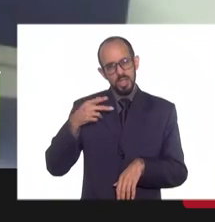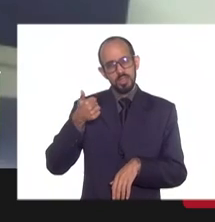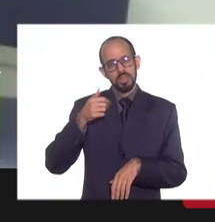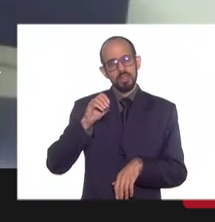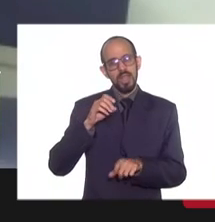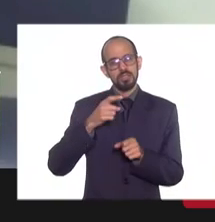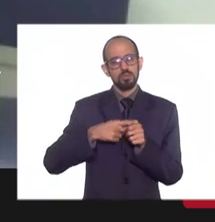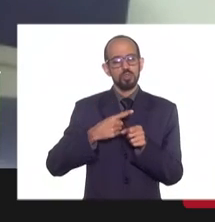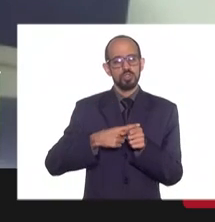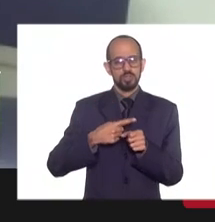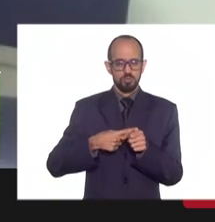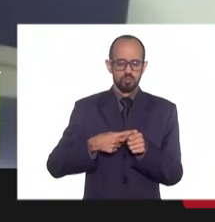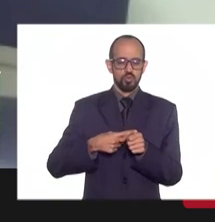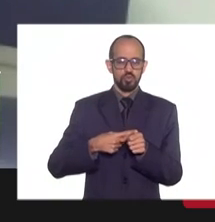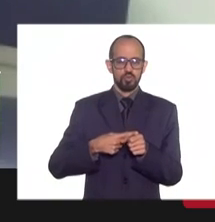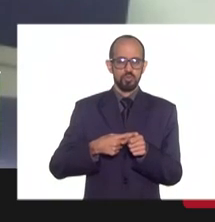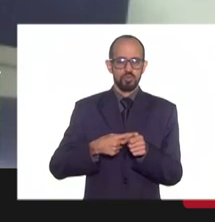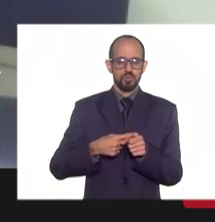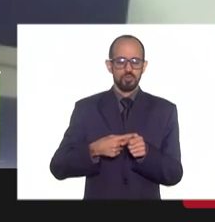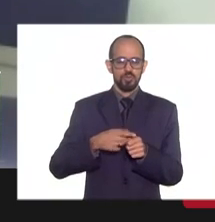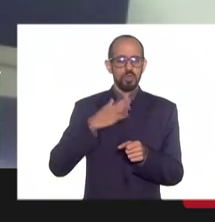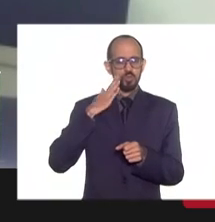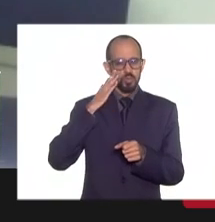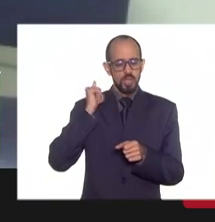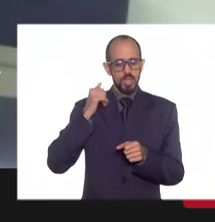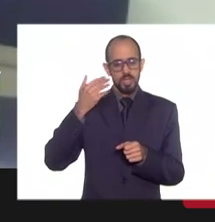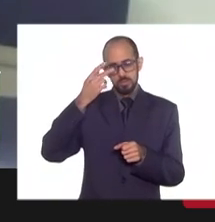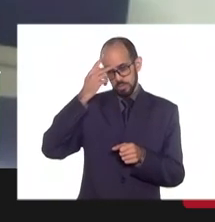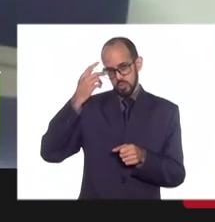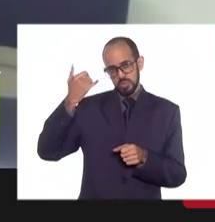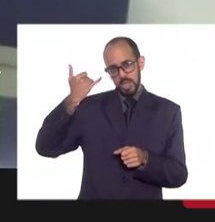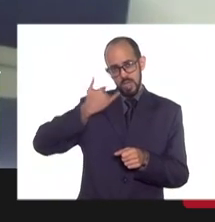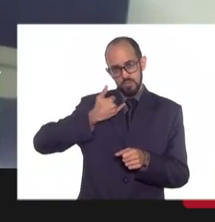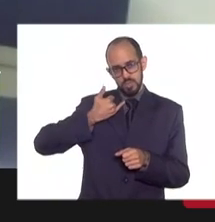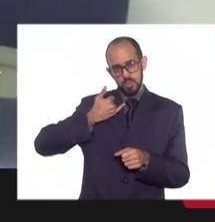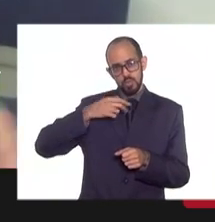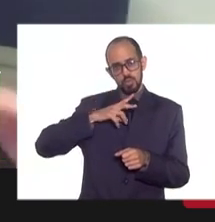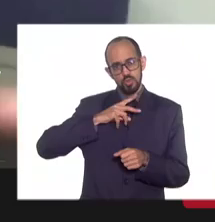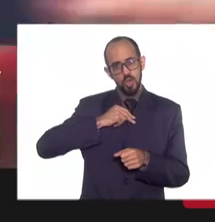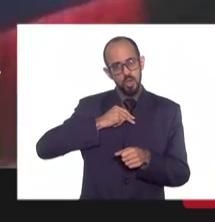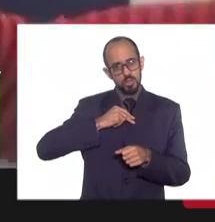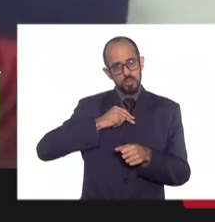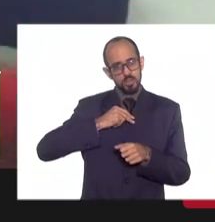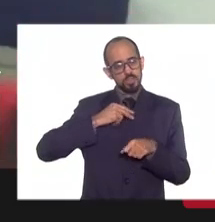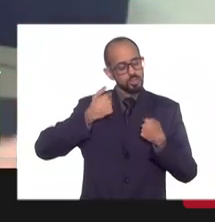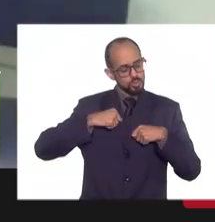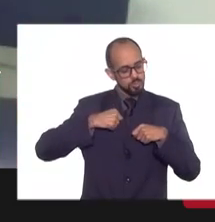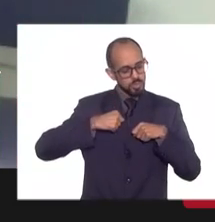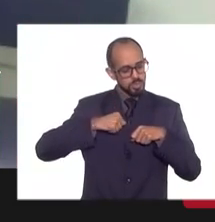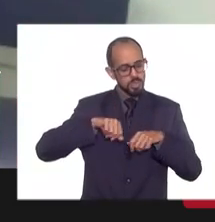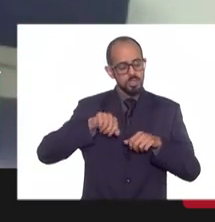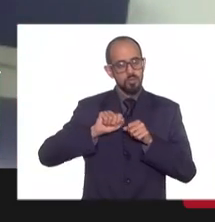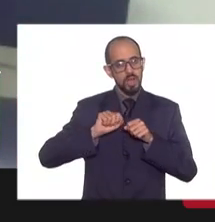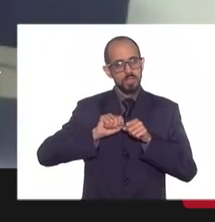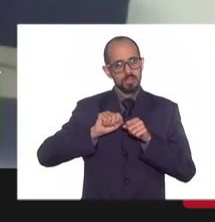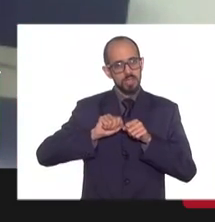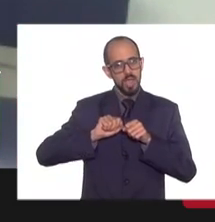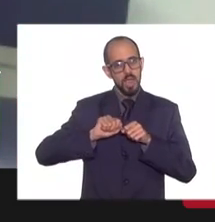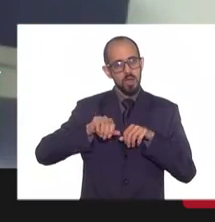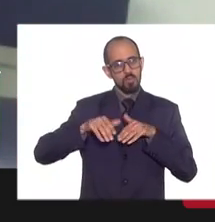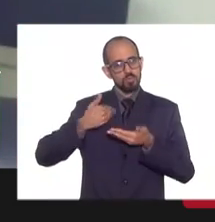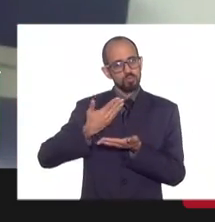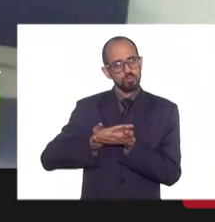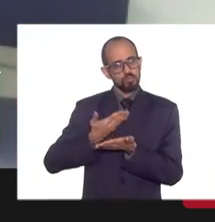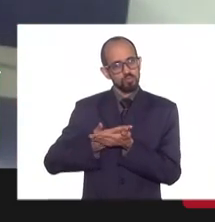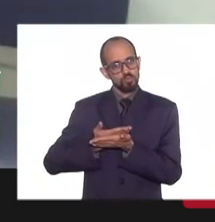municípios do interior e as pessoas ficam assim nossa precisamos fazer uma formação pro carnaval precisamos fazer uma